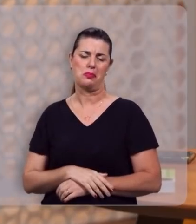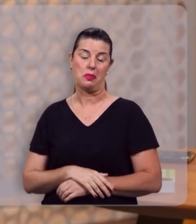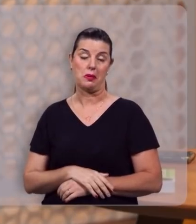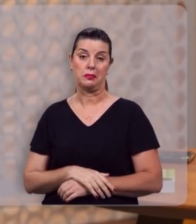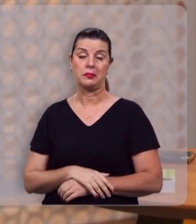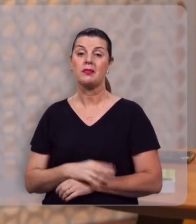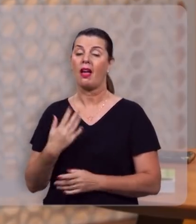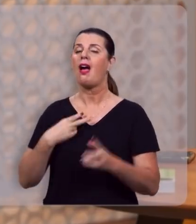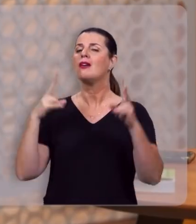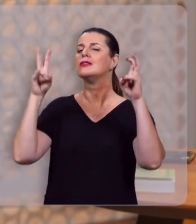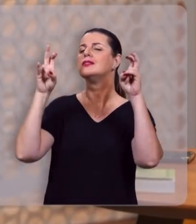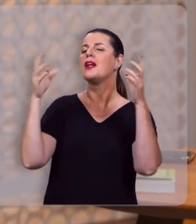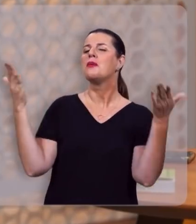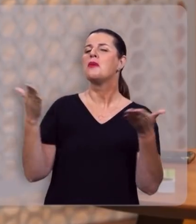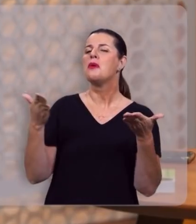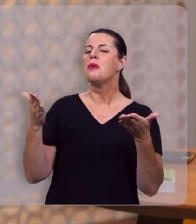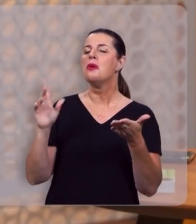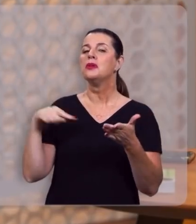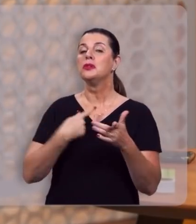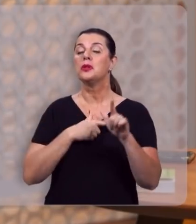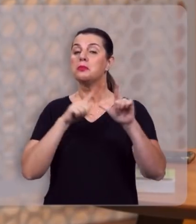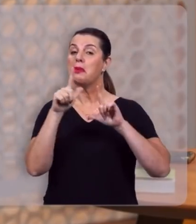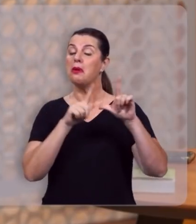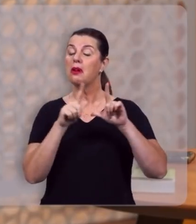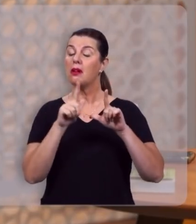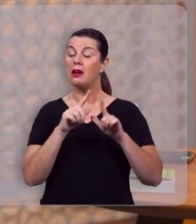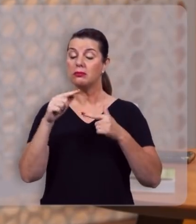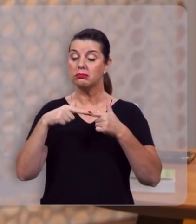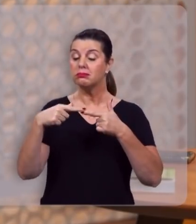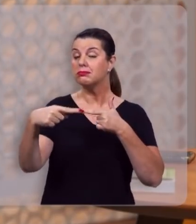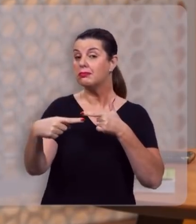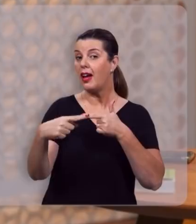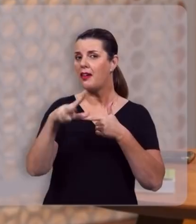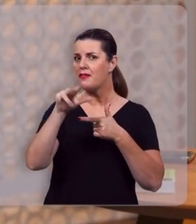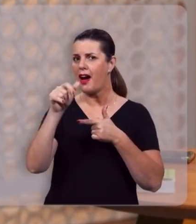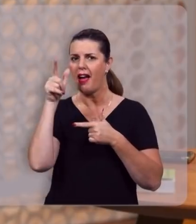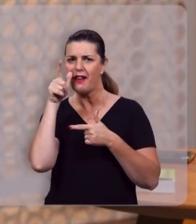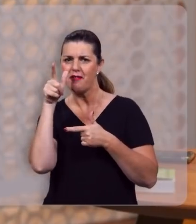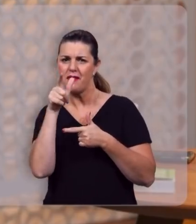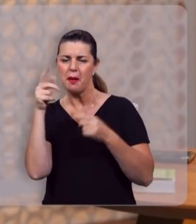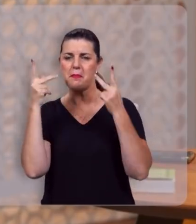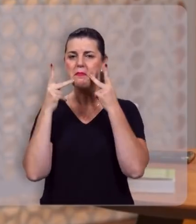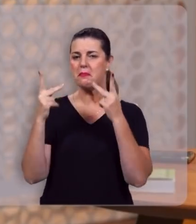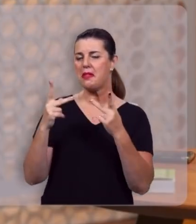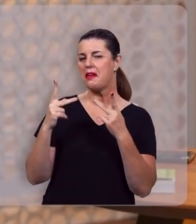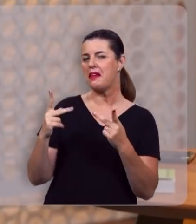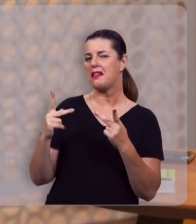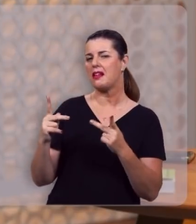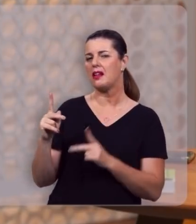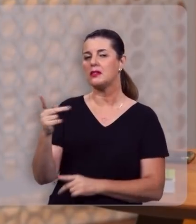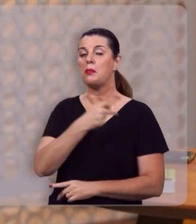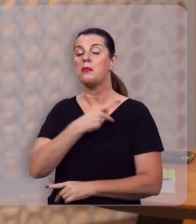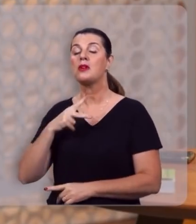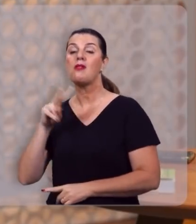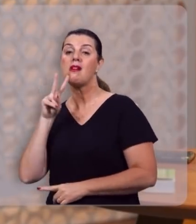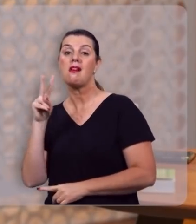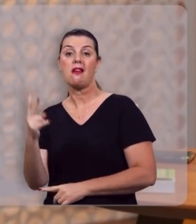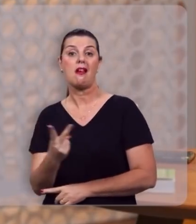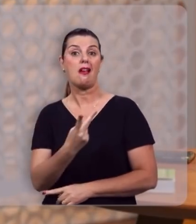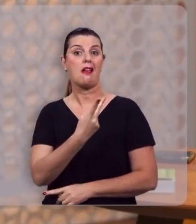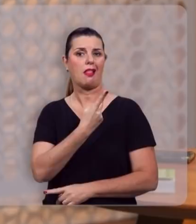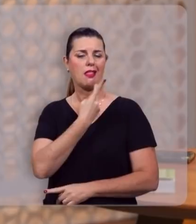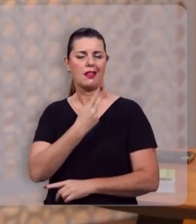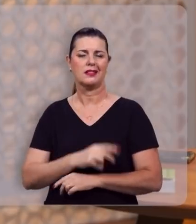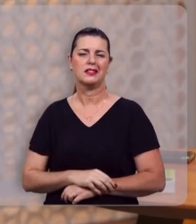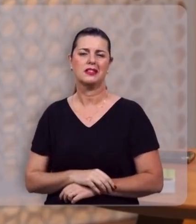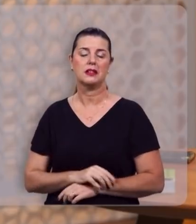é a temática do nosso programa de hoje. Daqui a pouquinho você vai poder ouvir essa mensagem trazida pelo reverendo Hernandes Dias